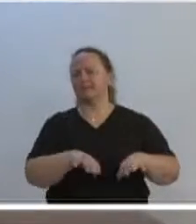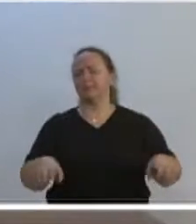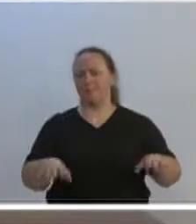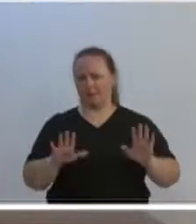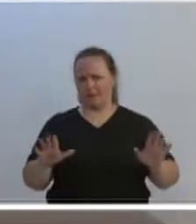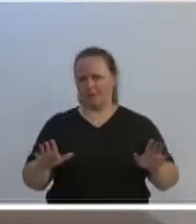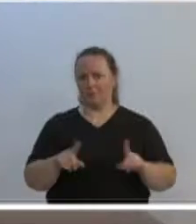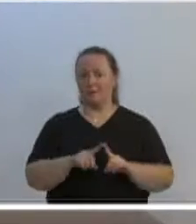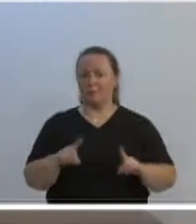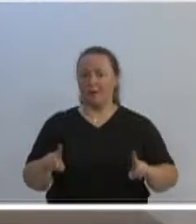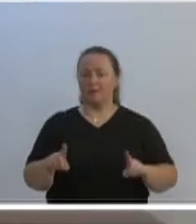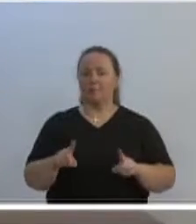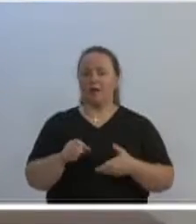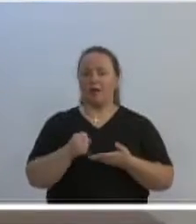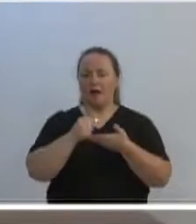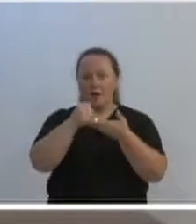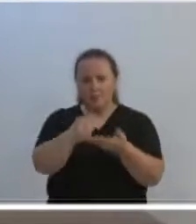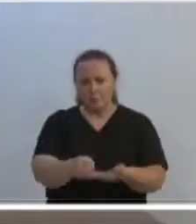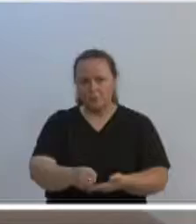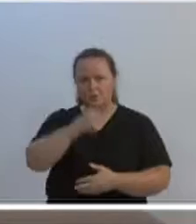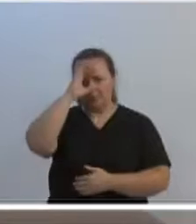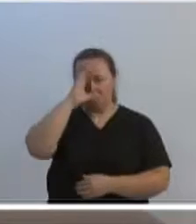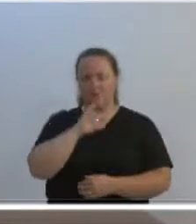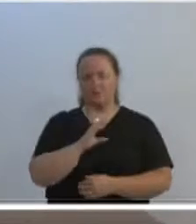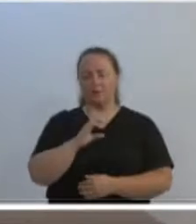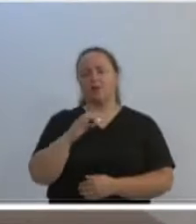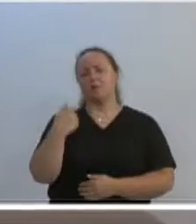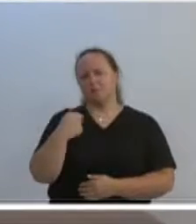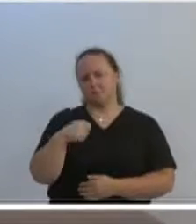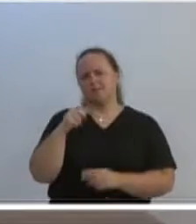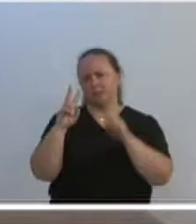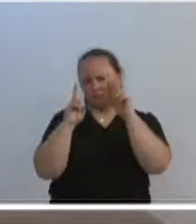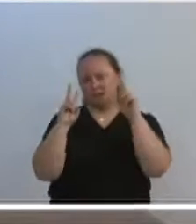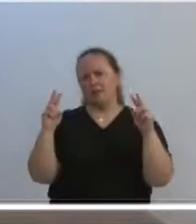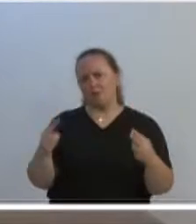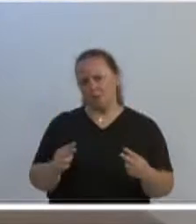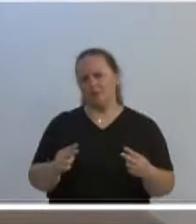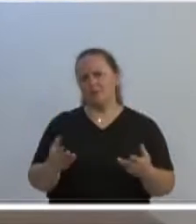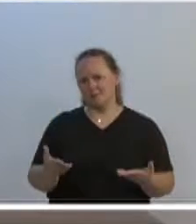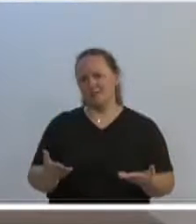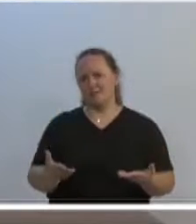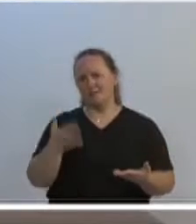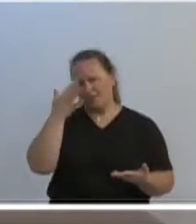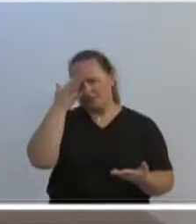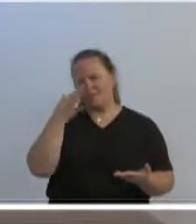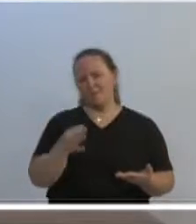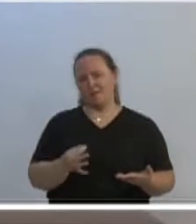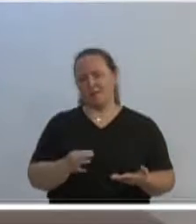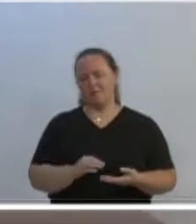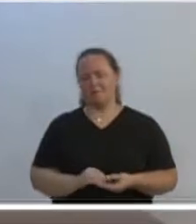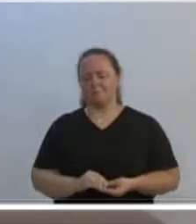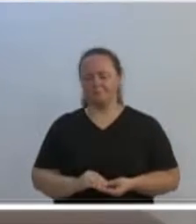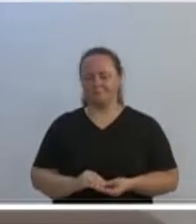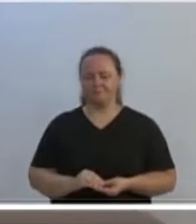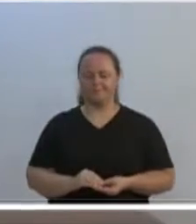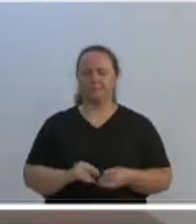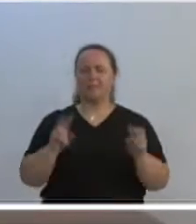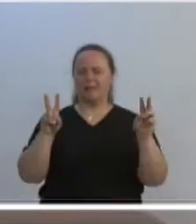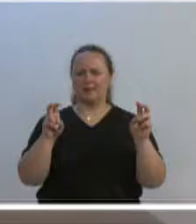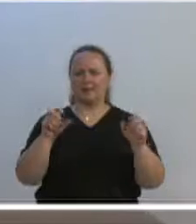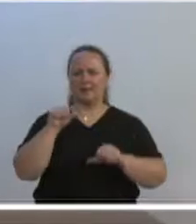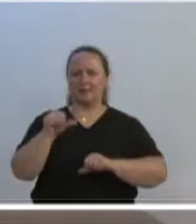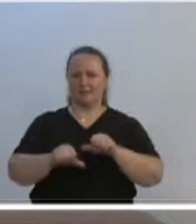feita é em benefício do cidadão, isso nós temos que considerar e entender. Mudando o assunto, na